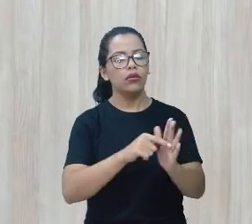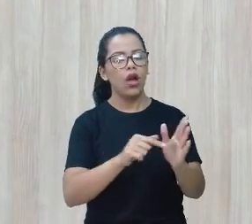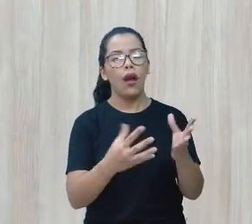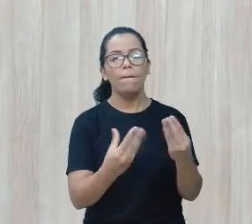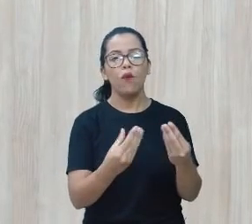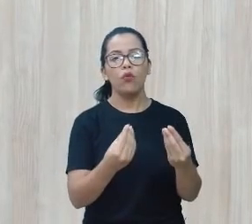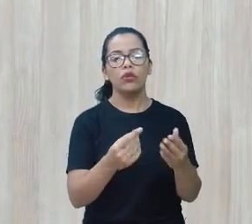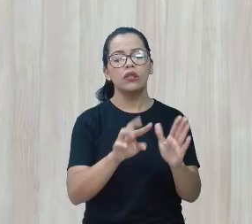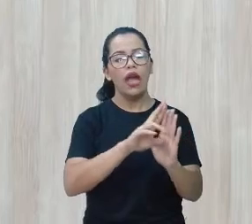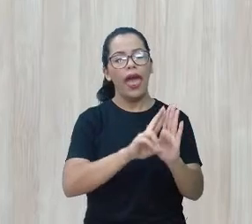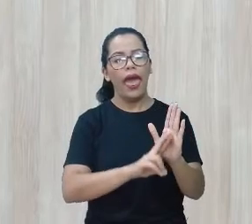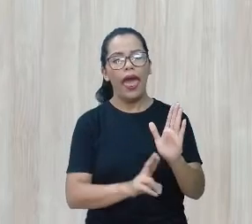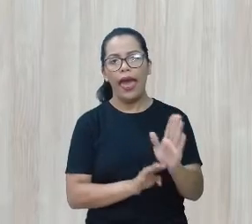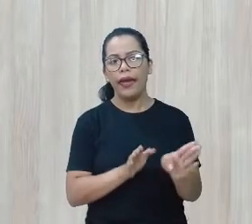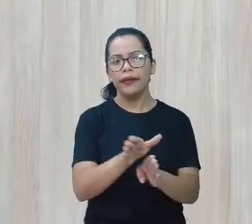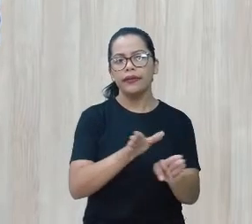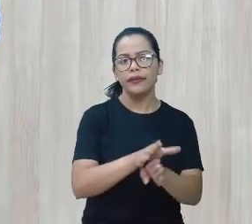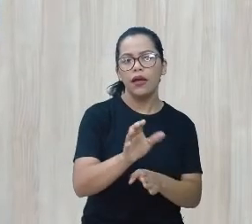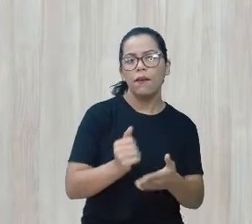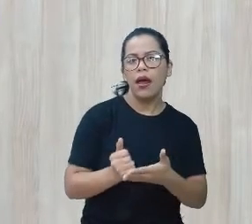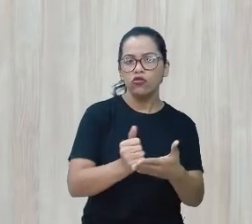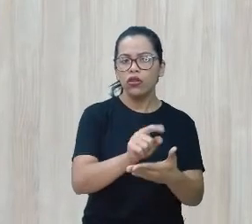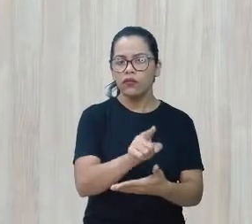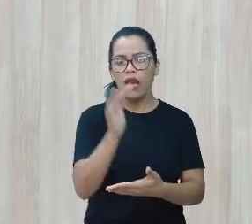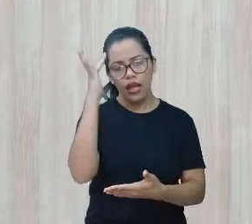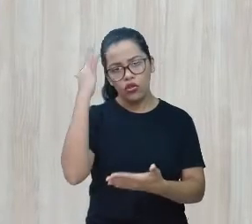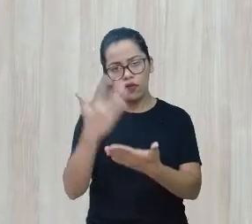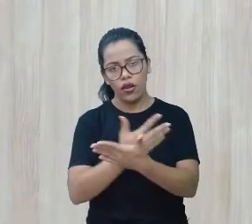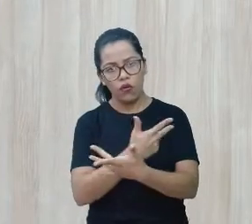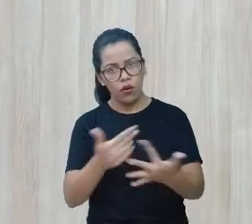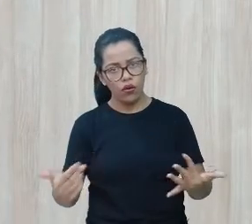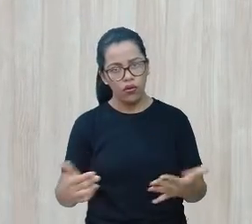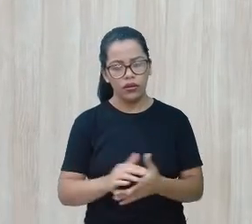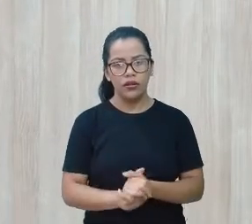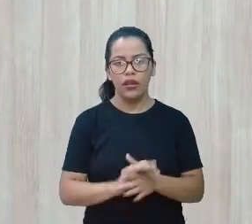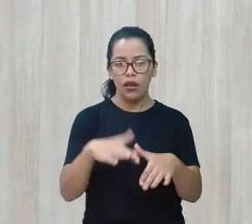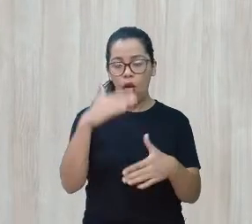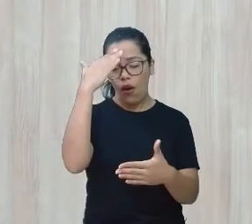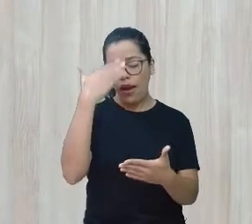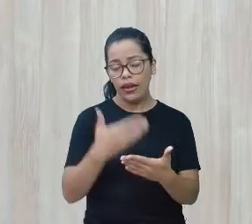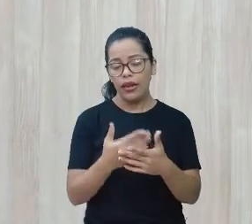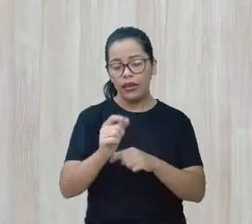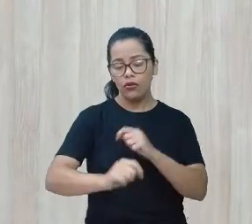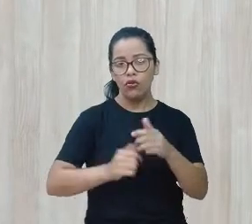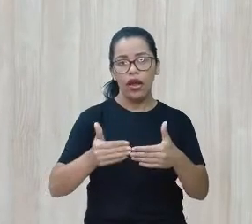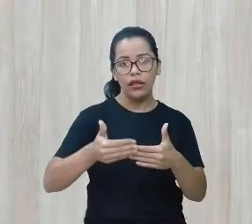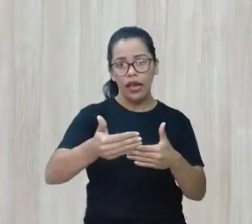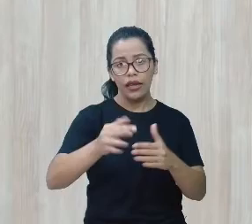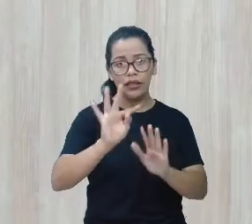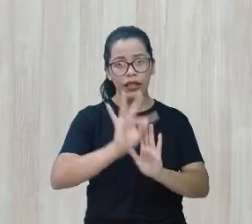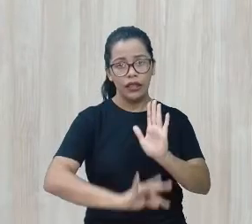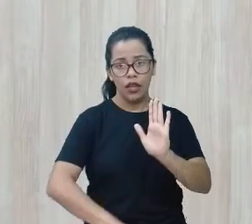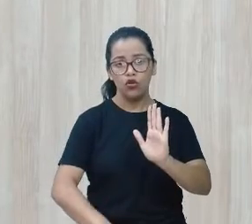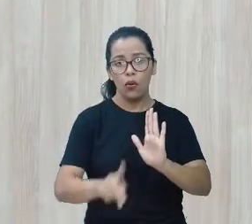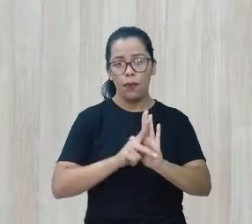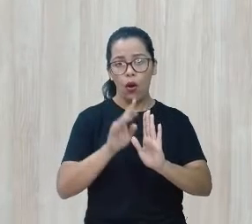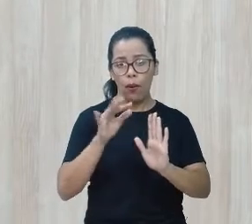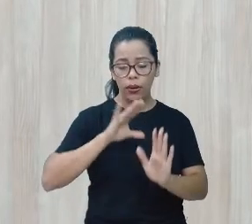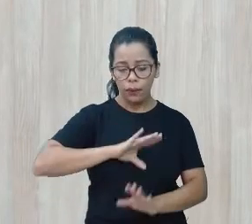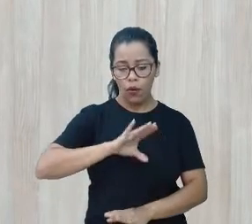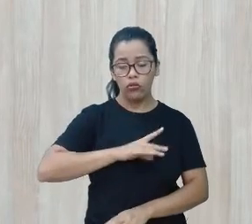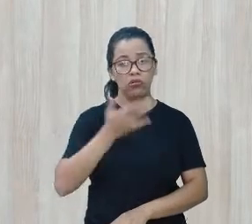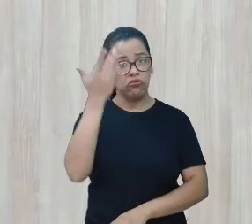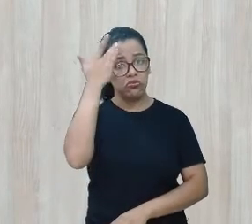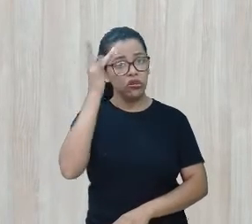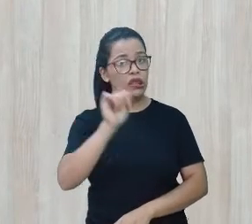de comportamento é chamado de algoritmo. Acredito que diante dos textos de português, não sei se vocês